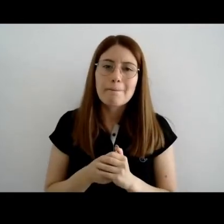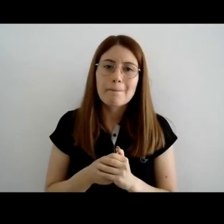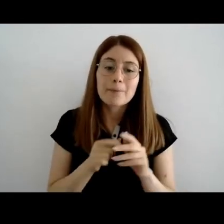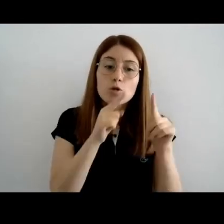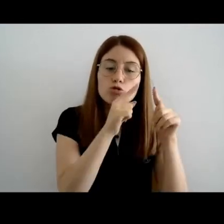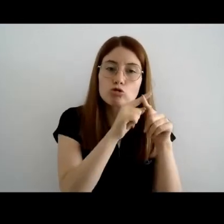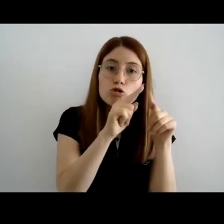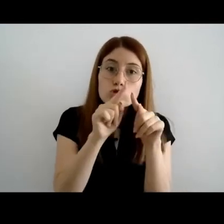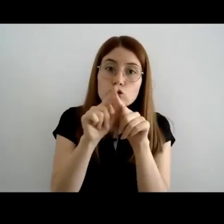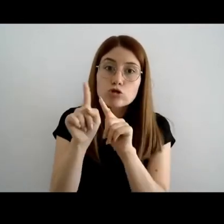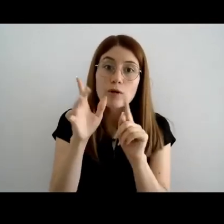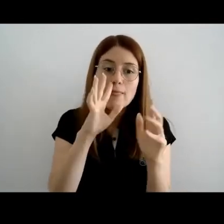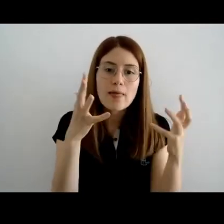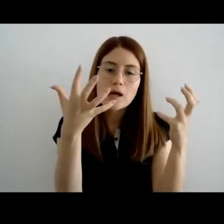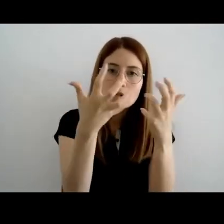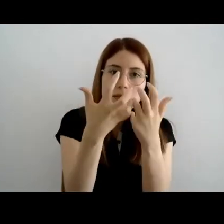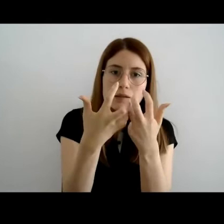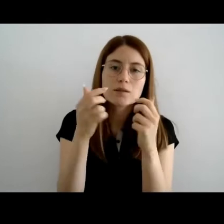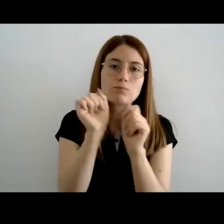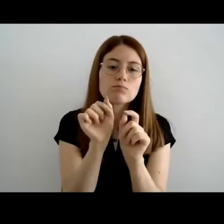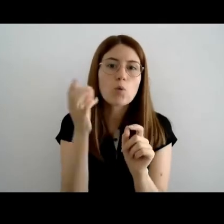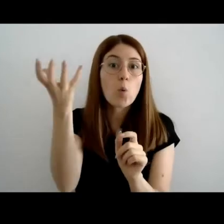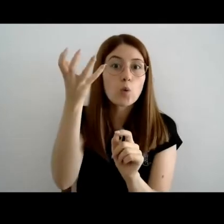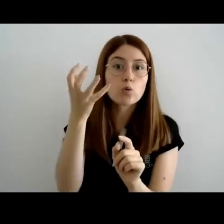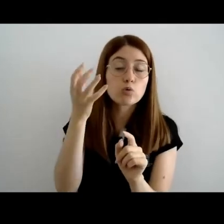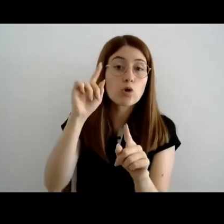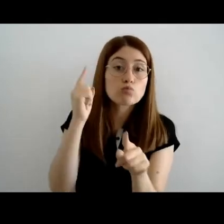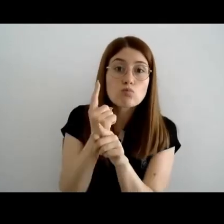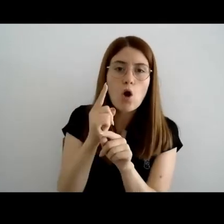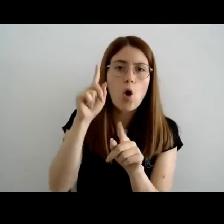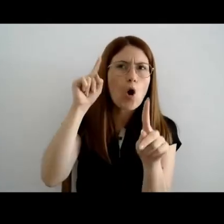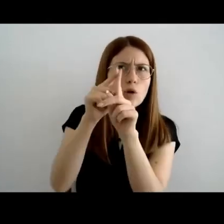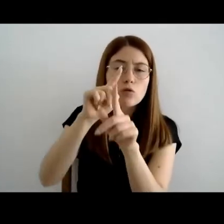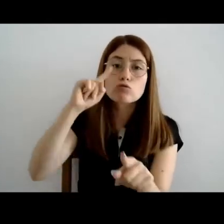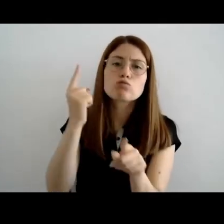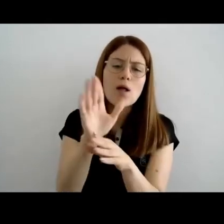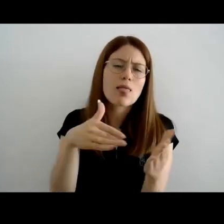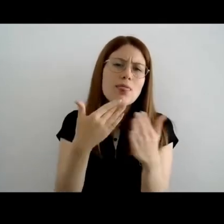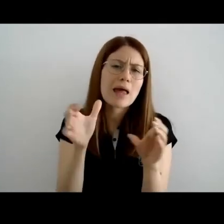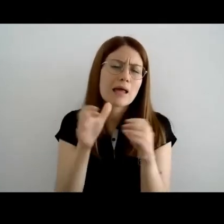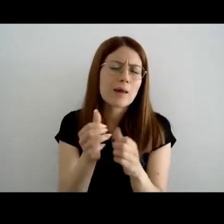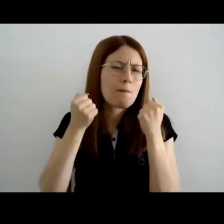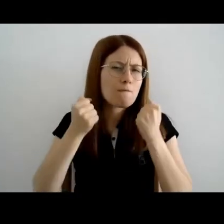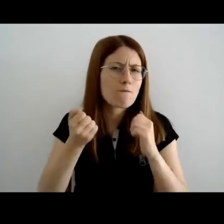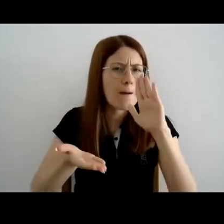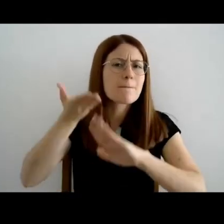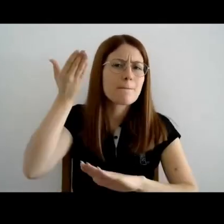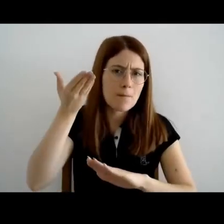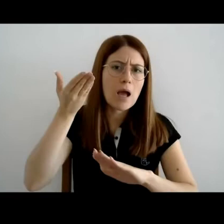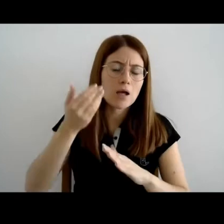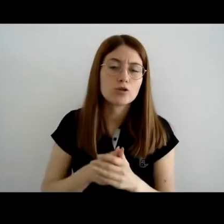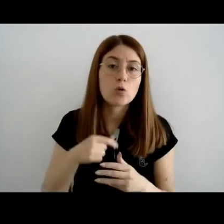quando se encaixa numa cultura comum e para um objetivo comum, torna a equipa muito mais forte. A um